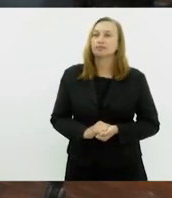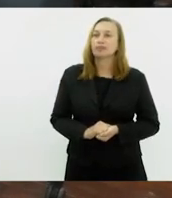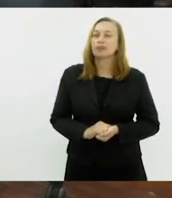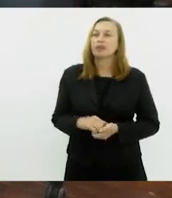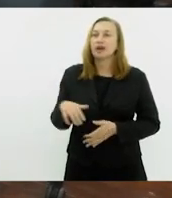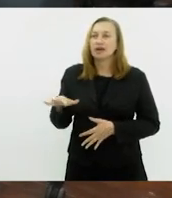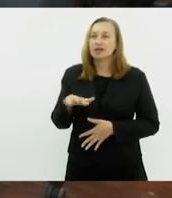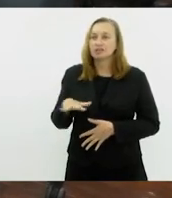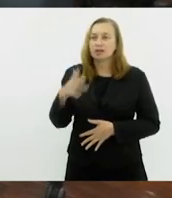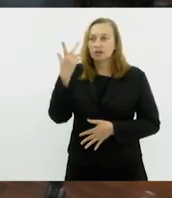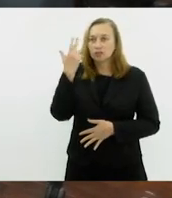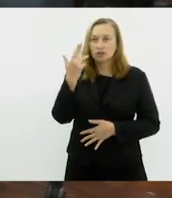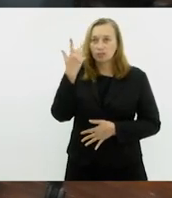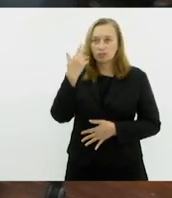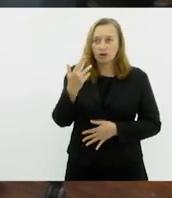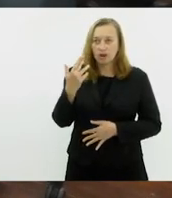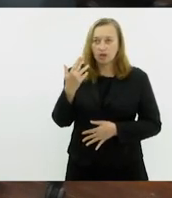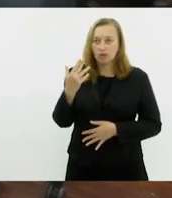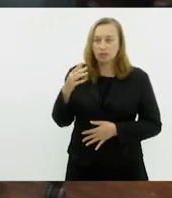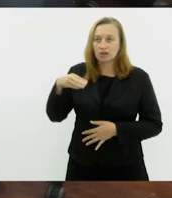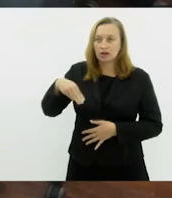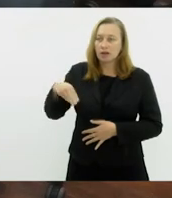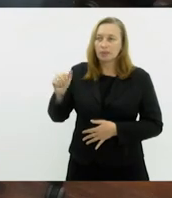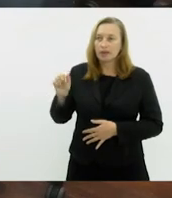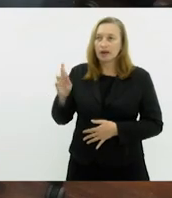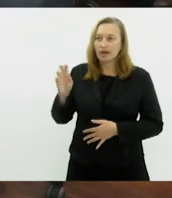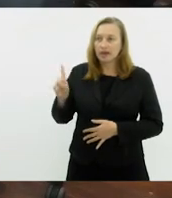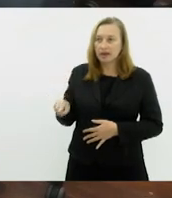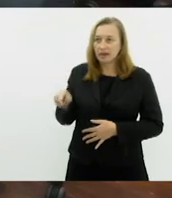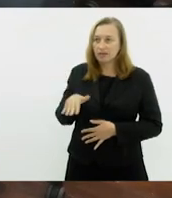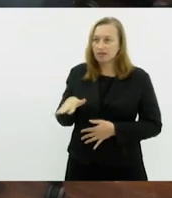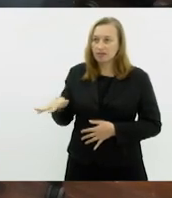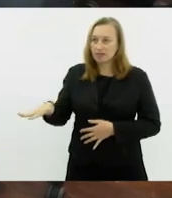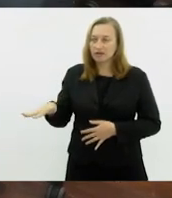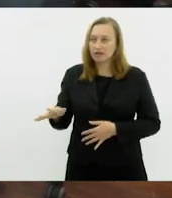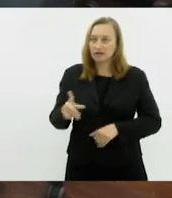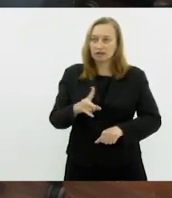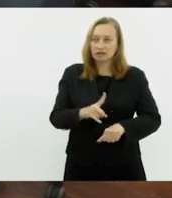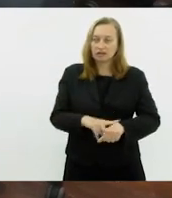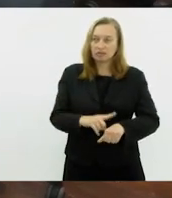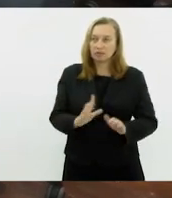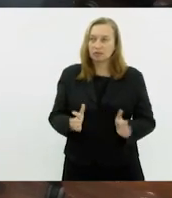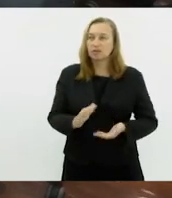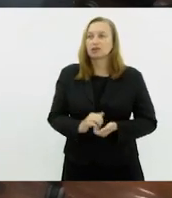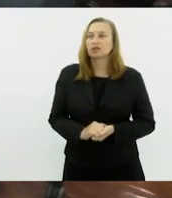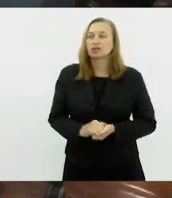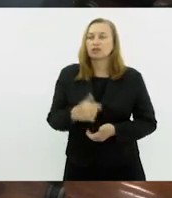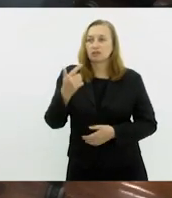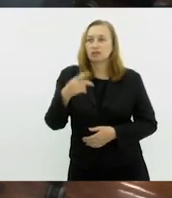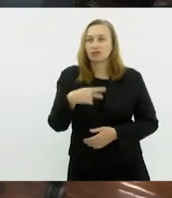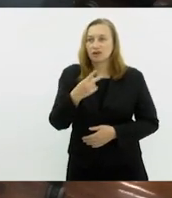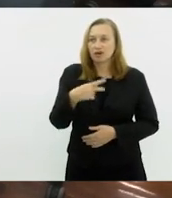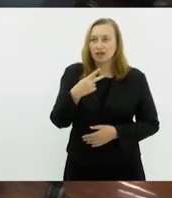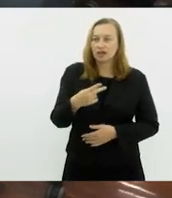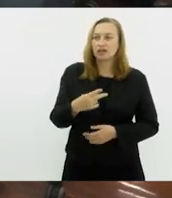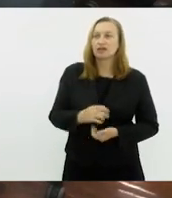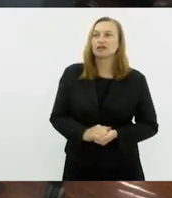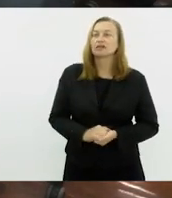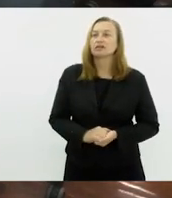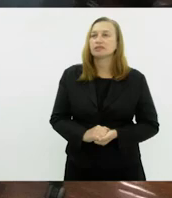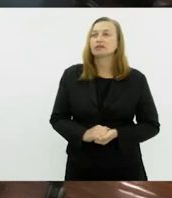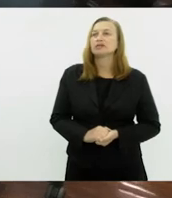normal redes da Maré pro seu testemunho começamos a contar o tempo de agora então como eu falei eu sou redutora de danos lá do espaço